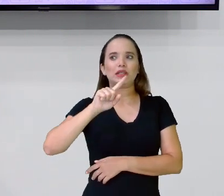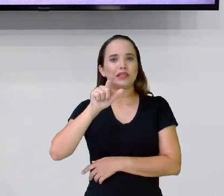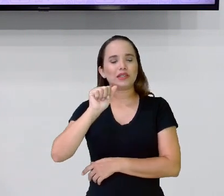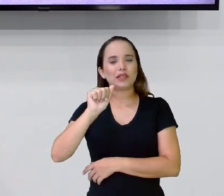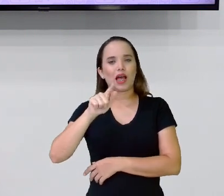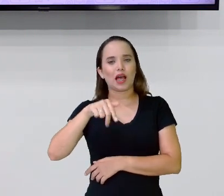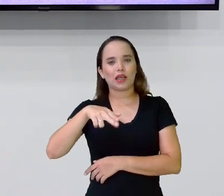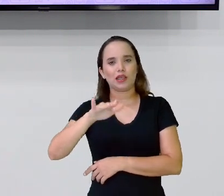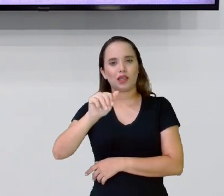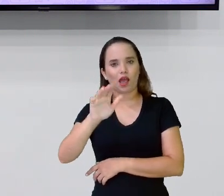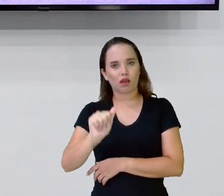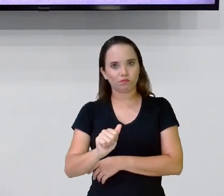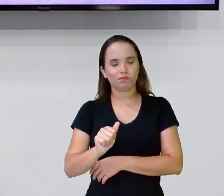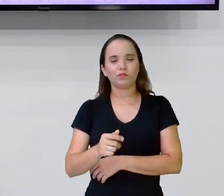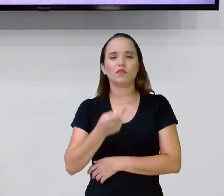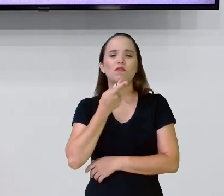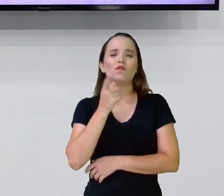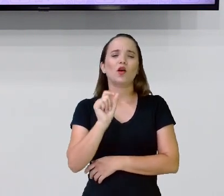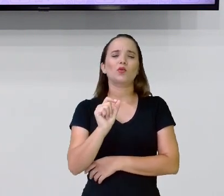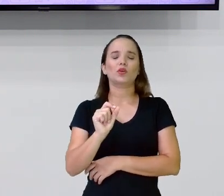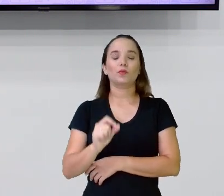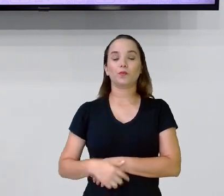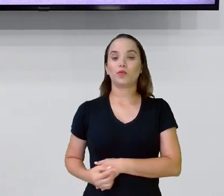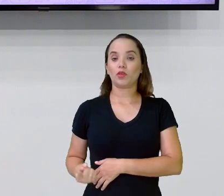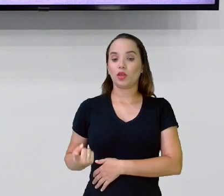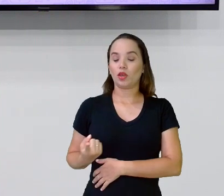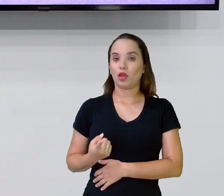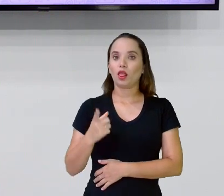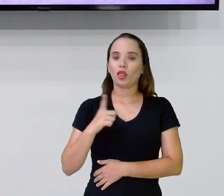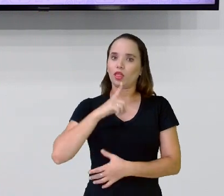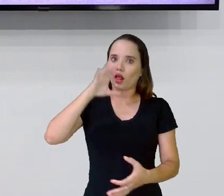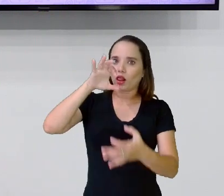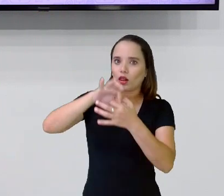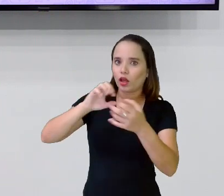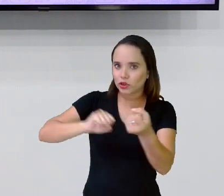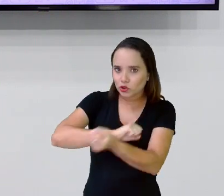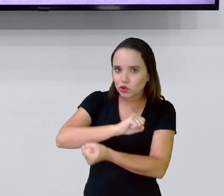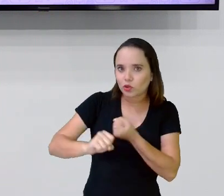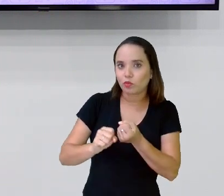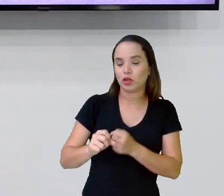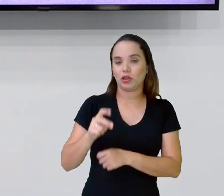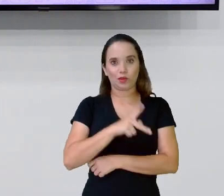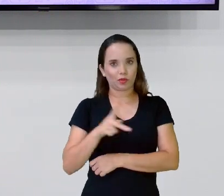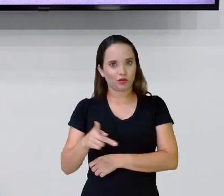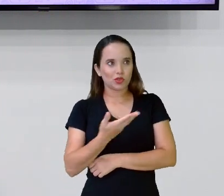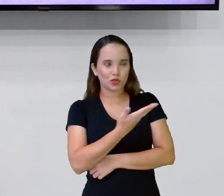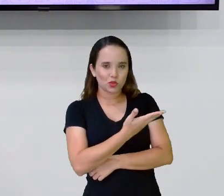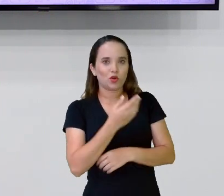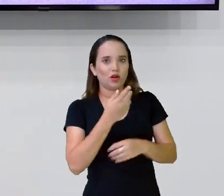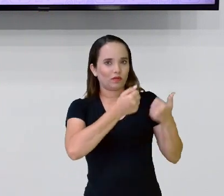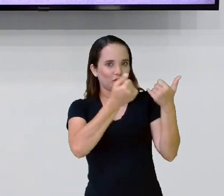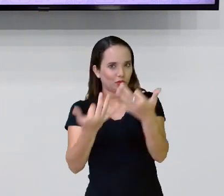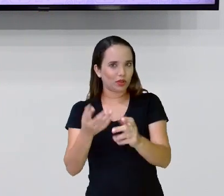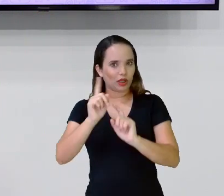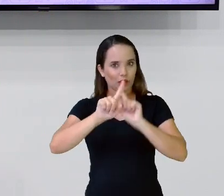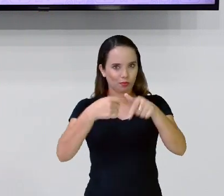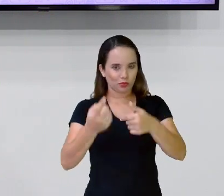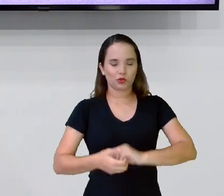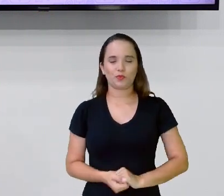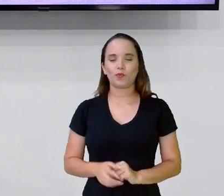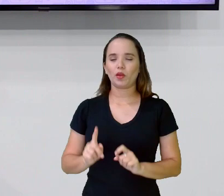Asimov, tá? Que ele diz o seguinte, a única guerra, e isso aí tem muito a ver com sustentabilidade, que a Vanessa vai falar já já, mas a única guerra que a